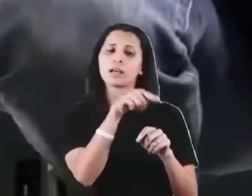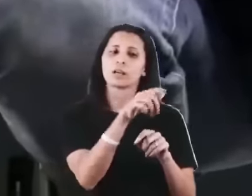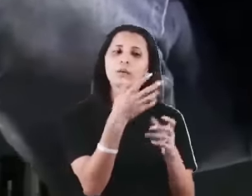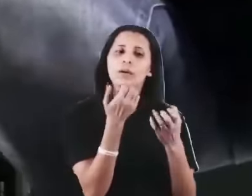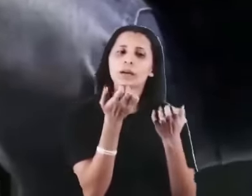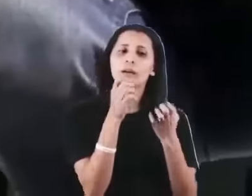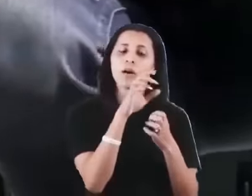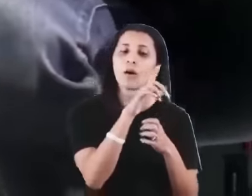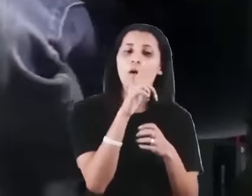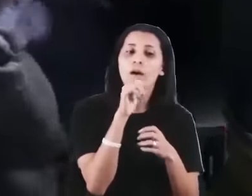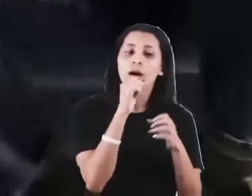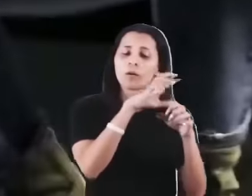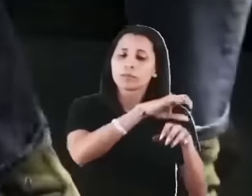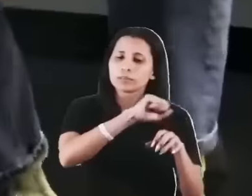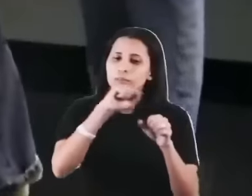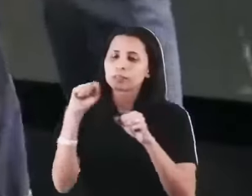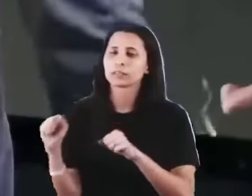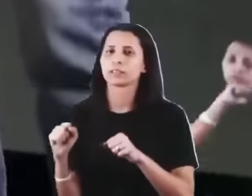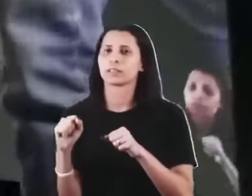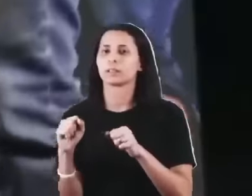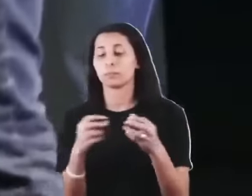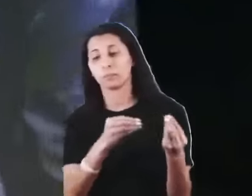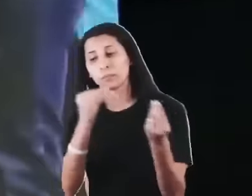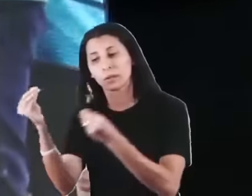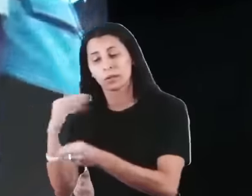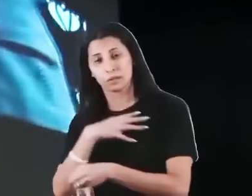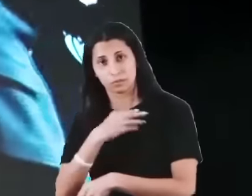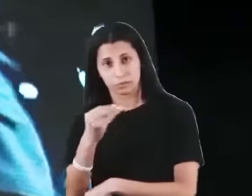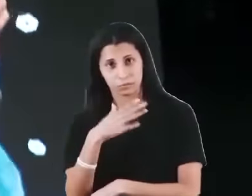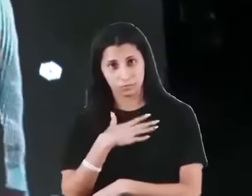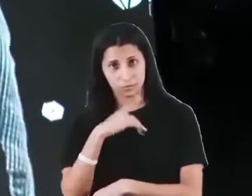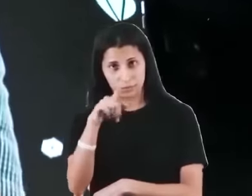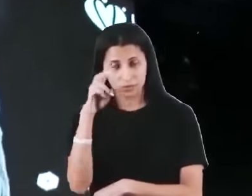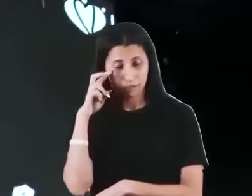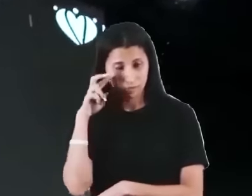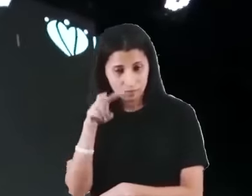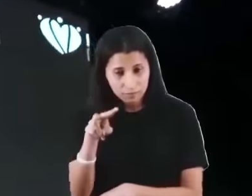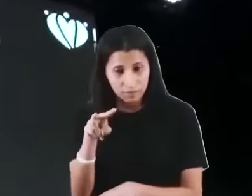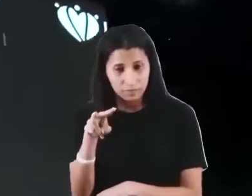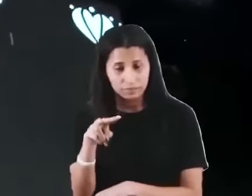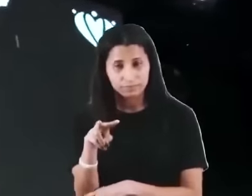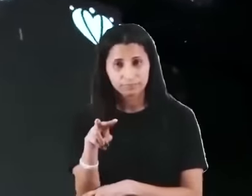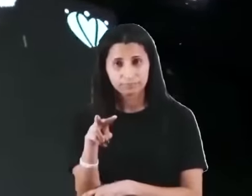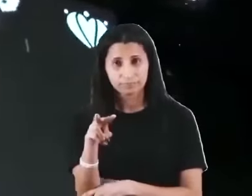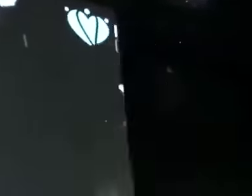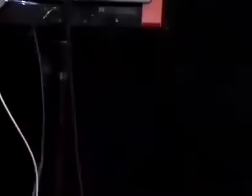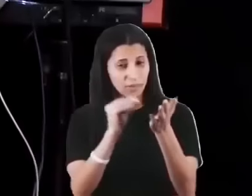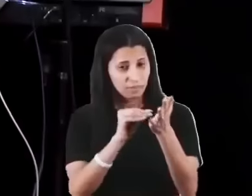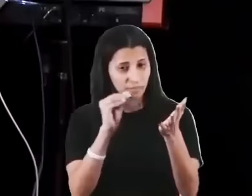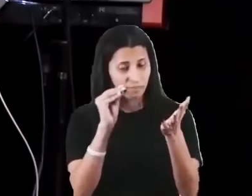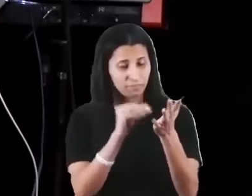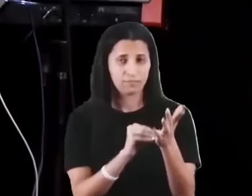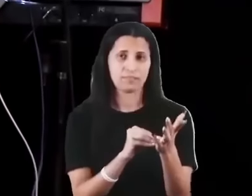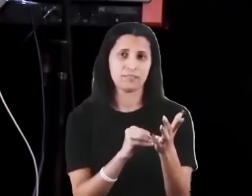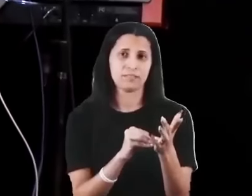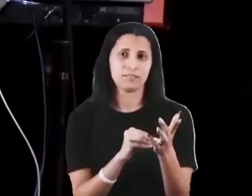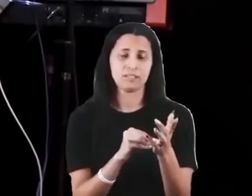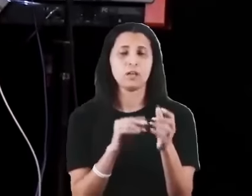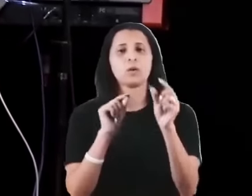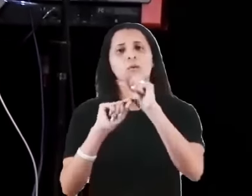filho você vai conseguir enxergar imperfeição quem é